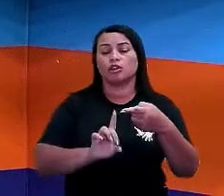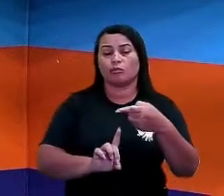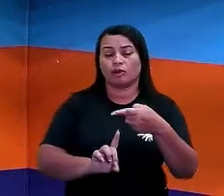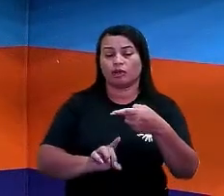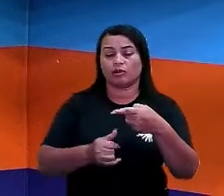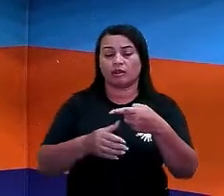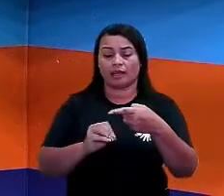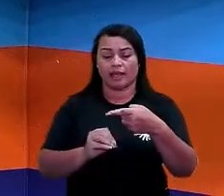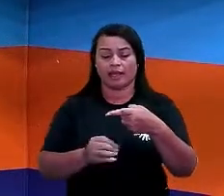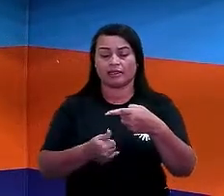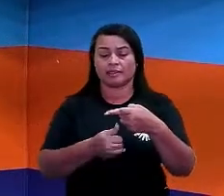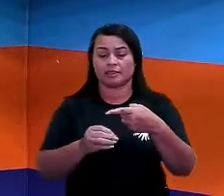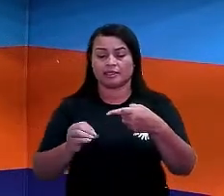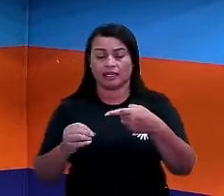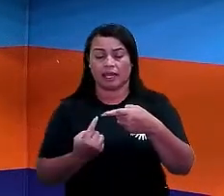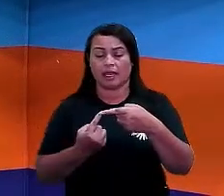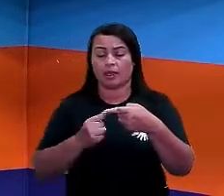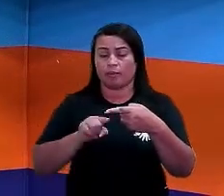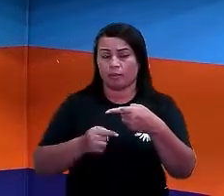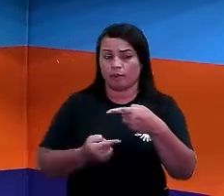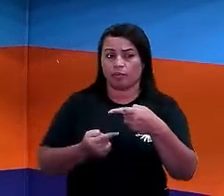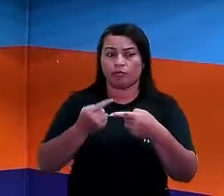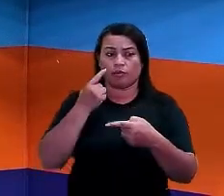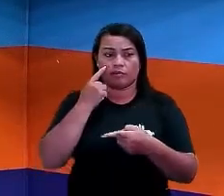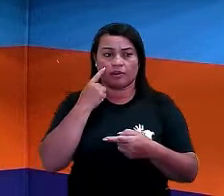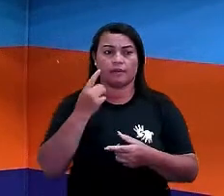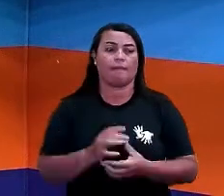tá? Que a gente chama de frações decimais.